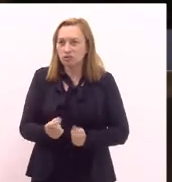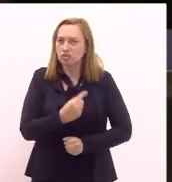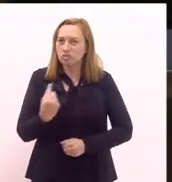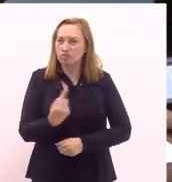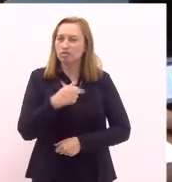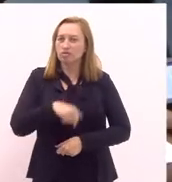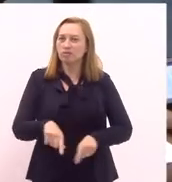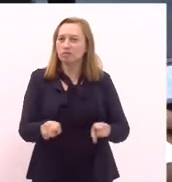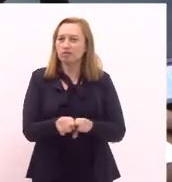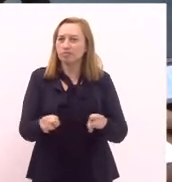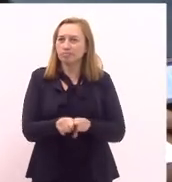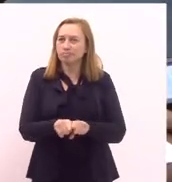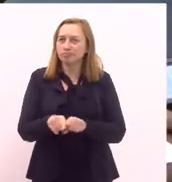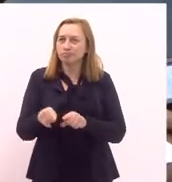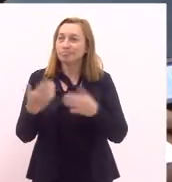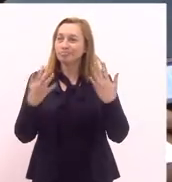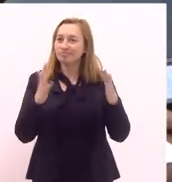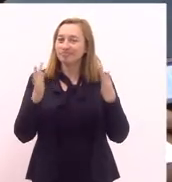também